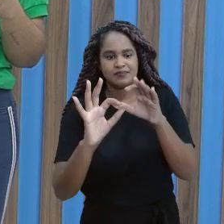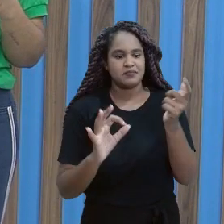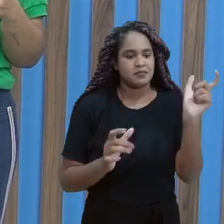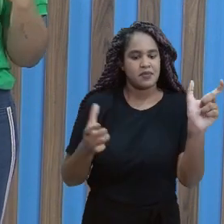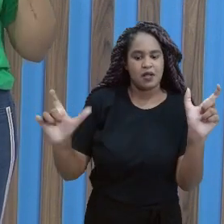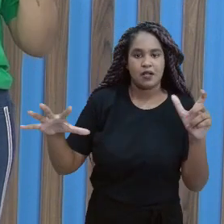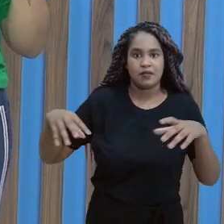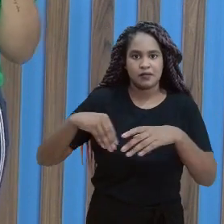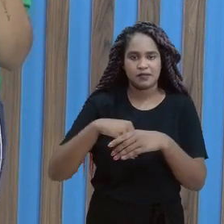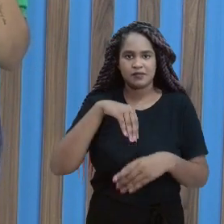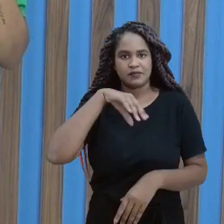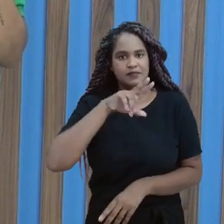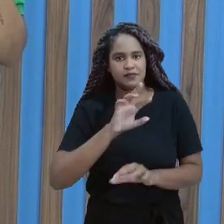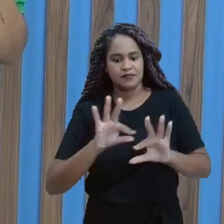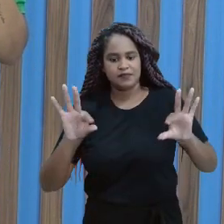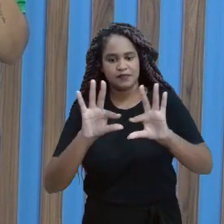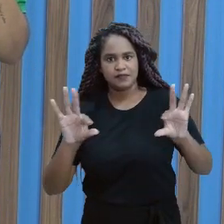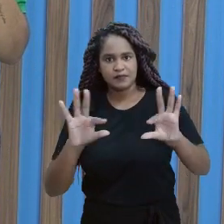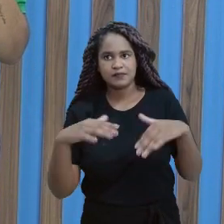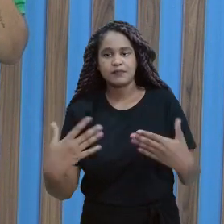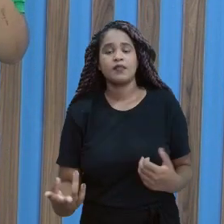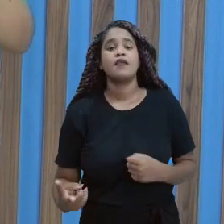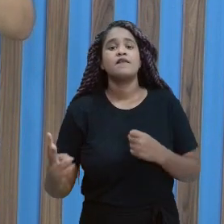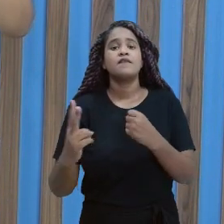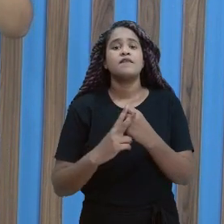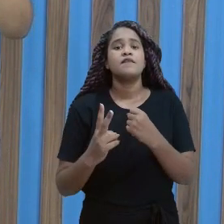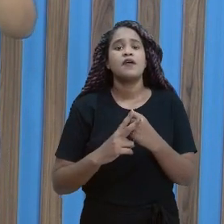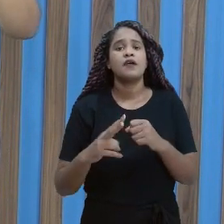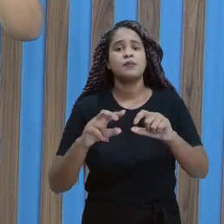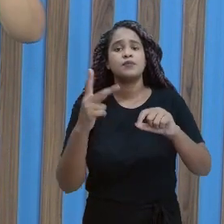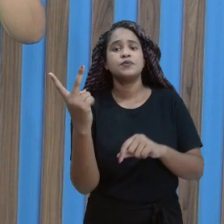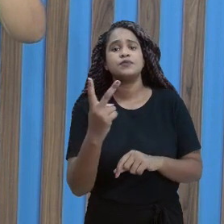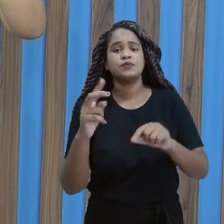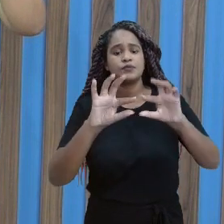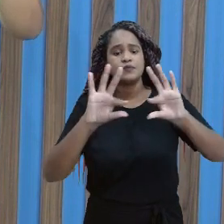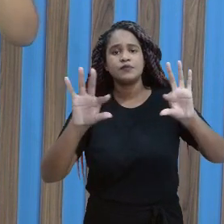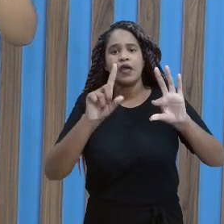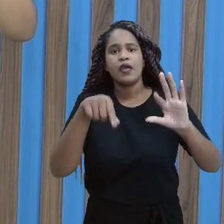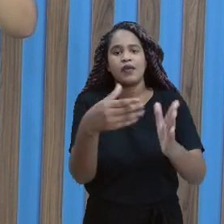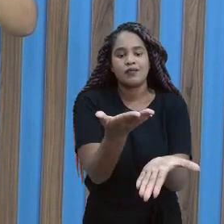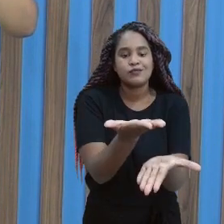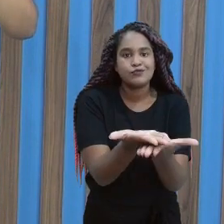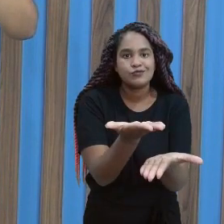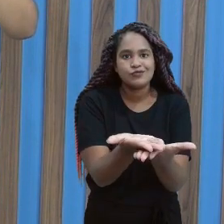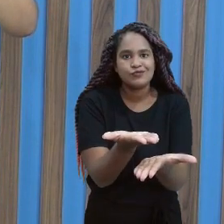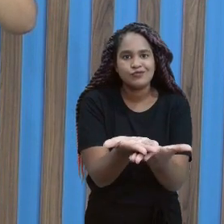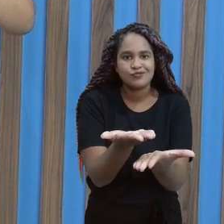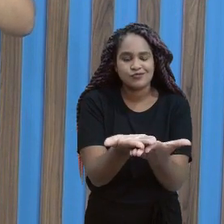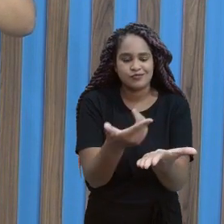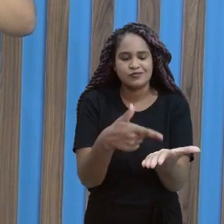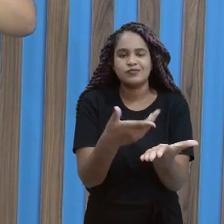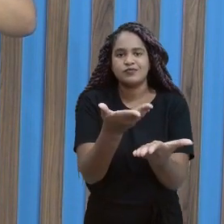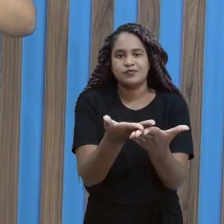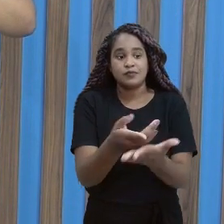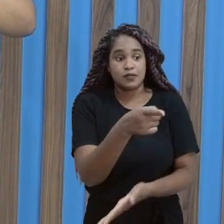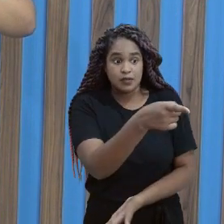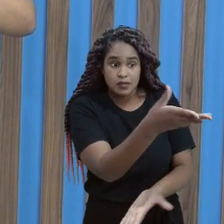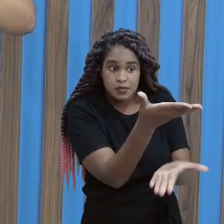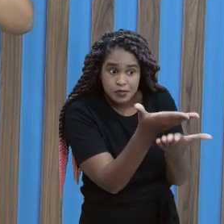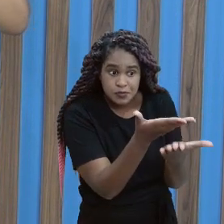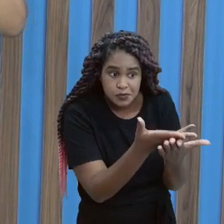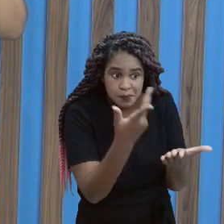dentro da frase. Qual seria o verbo da minha segunda frase? Estudar. Ele estuda para ser